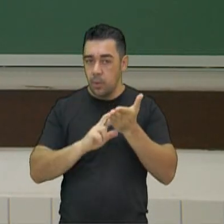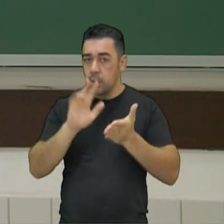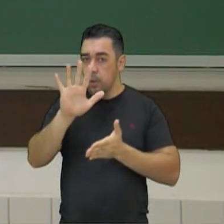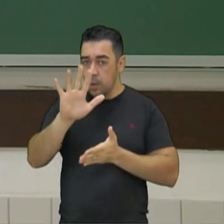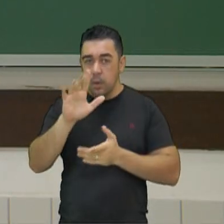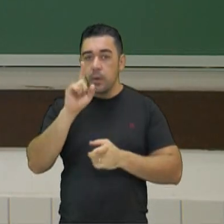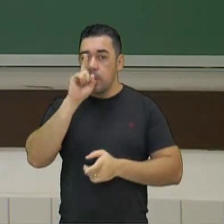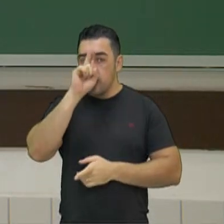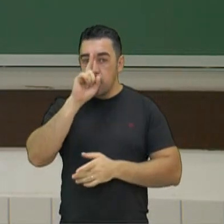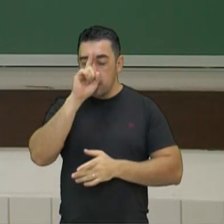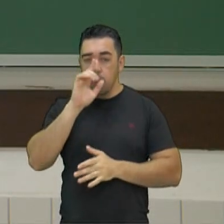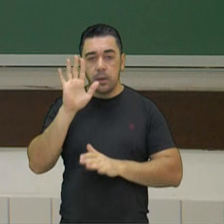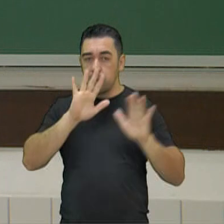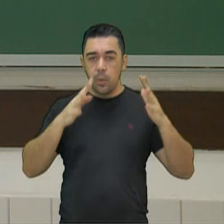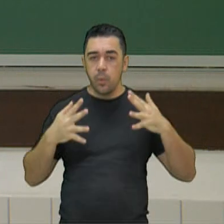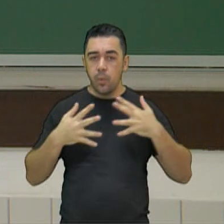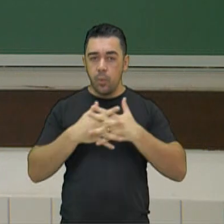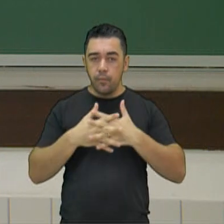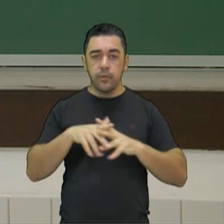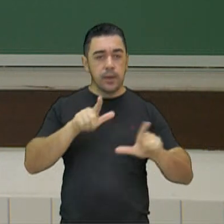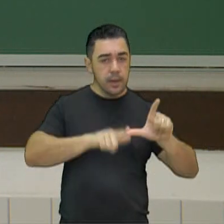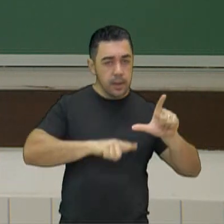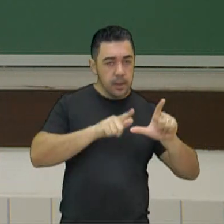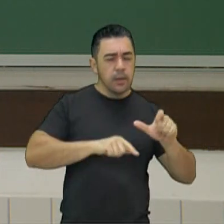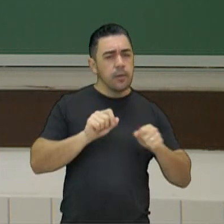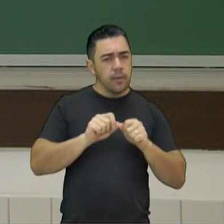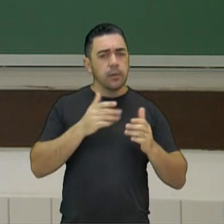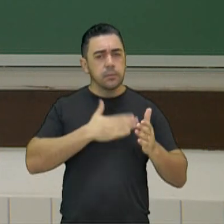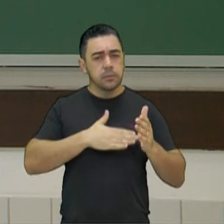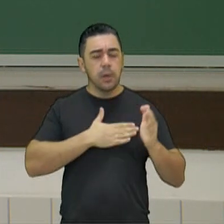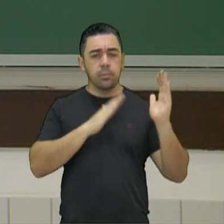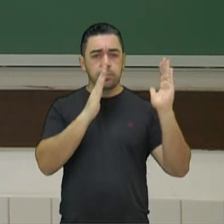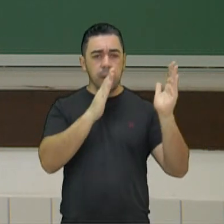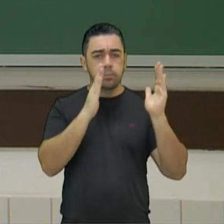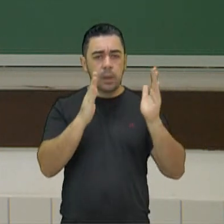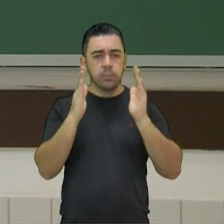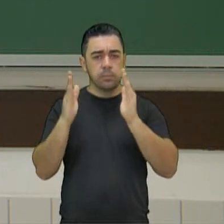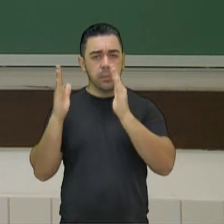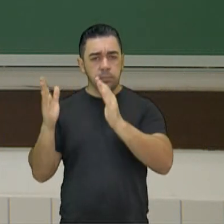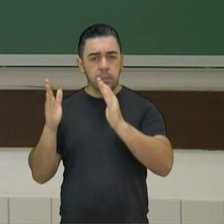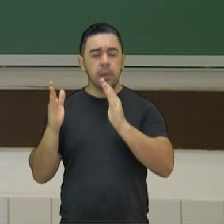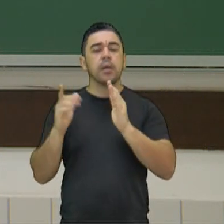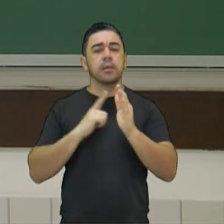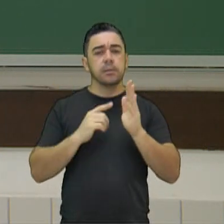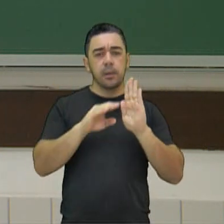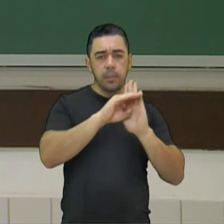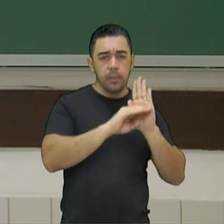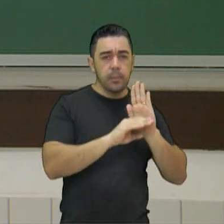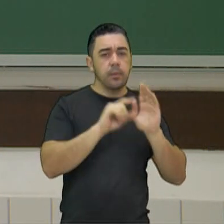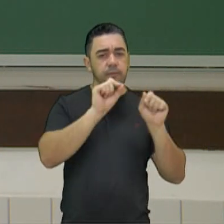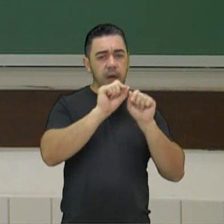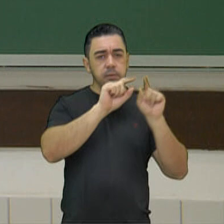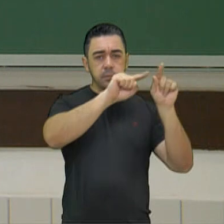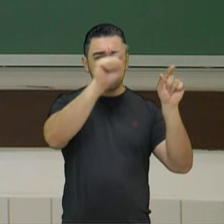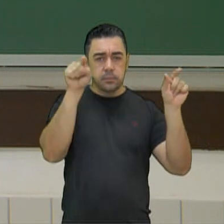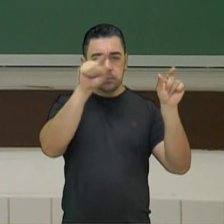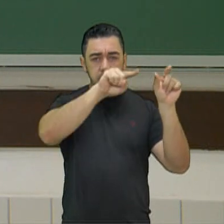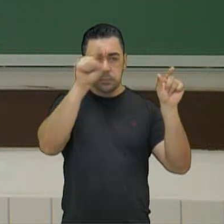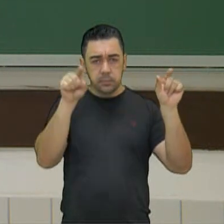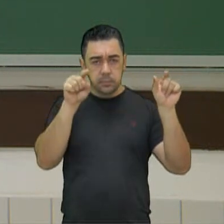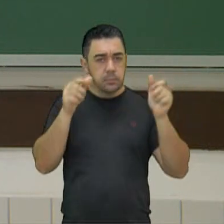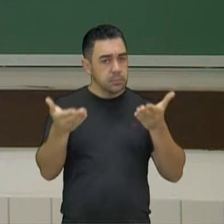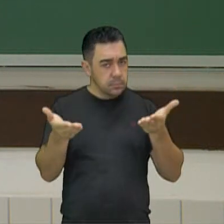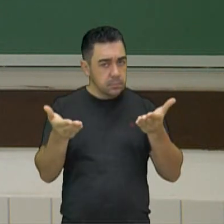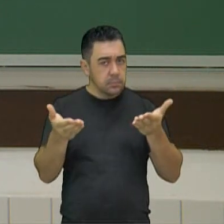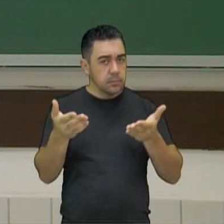confundir as letras, façam de forma que a multiplicação aplique a propriedade distributiva, tá?